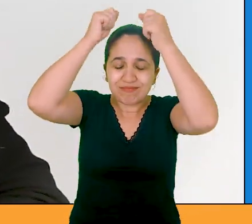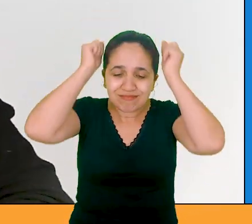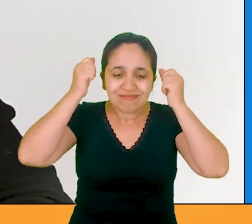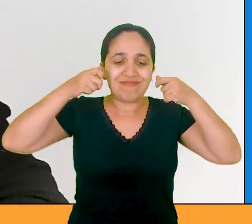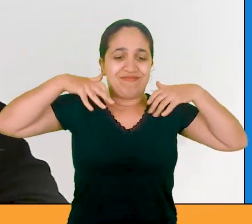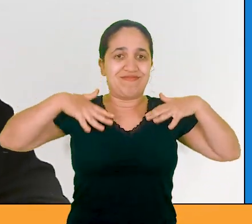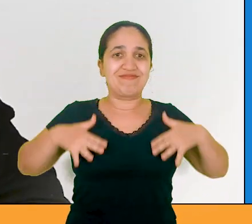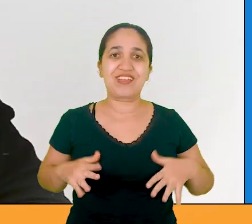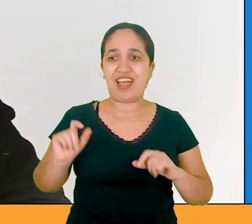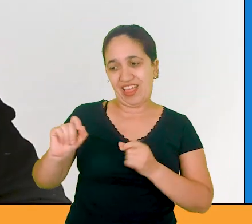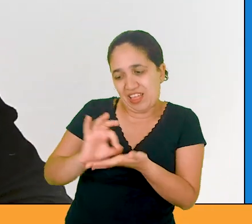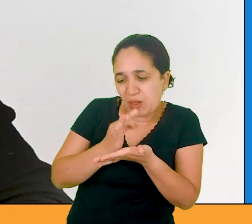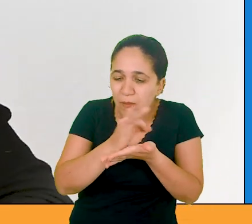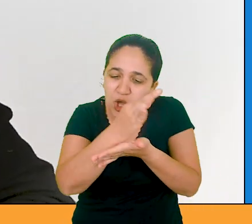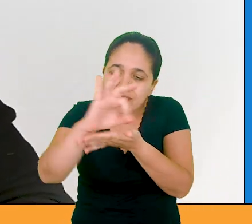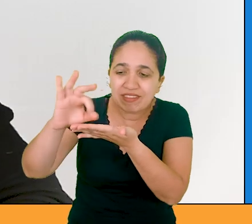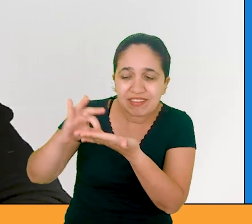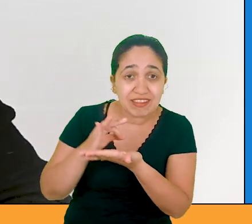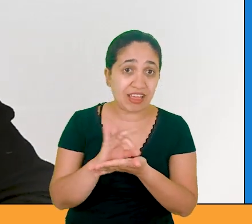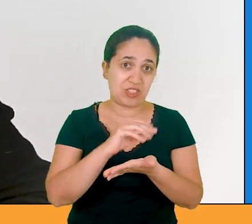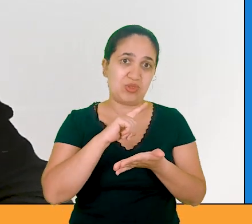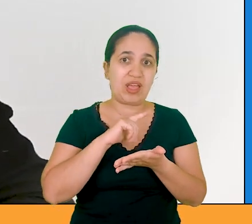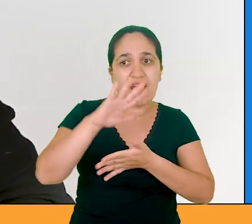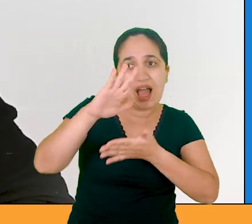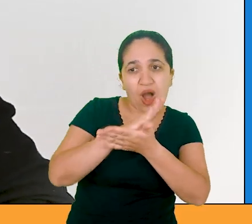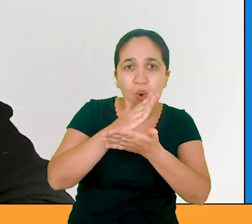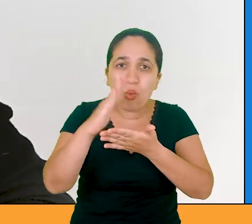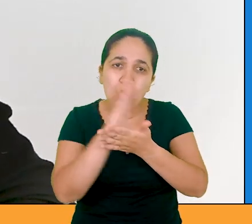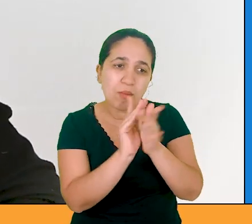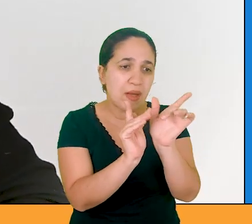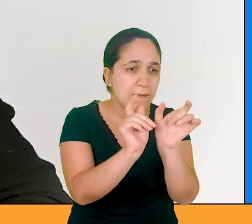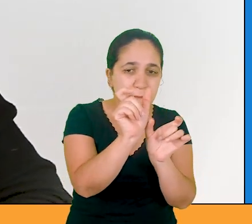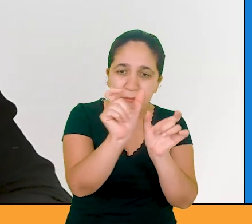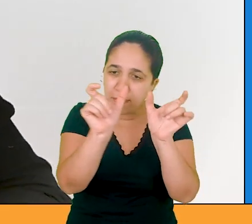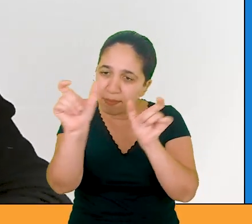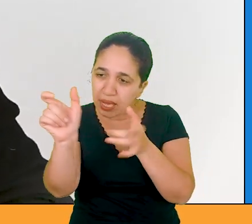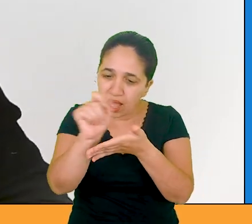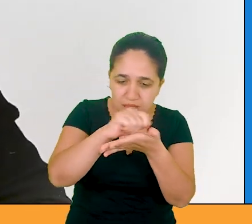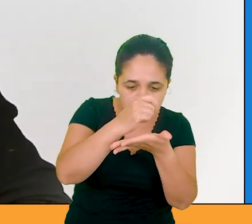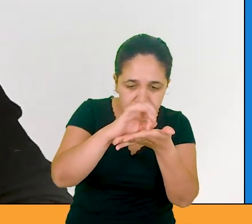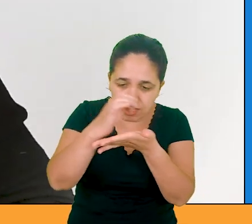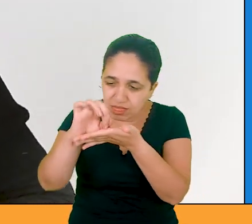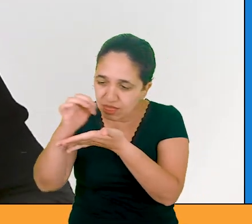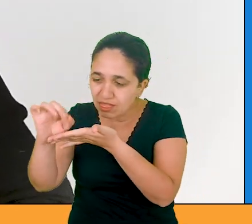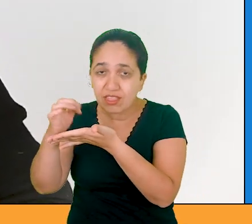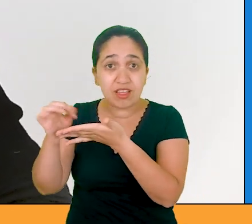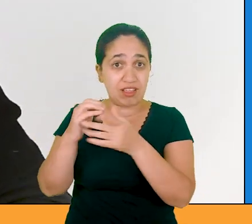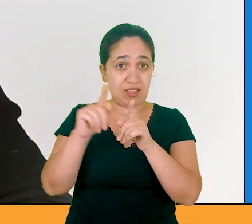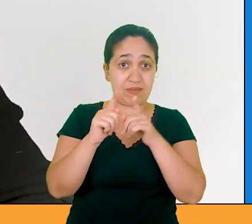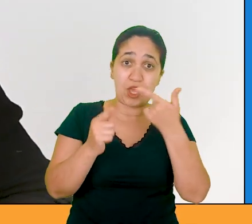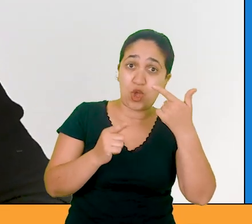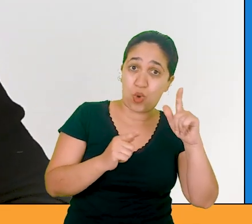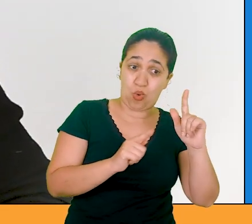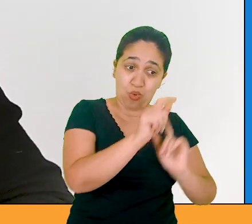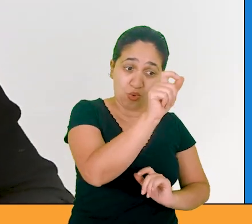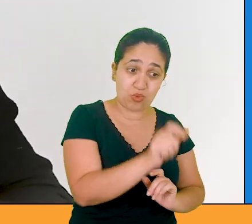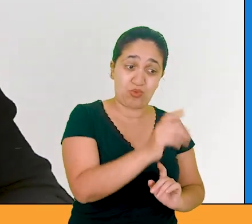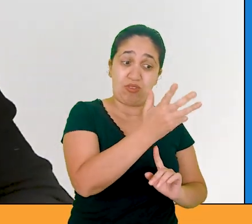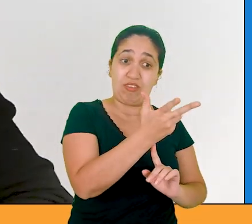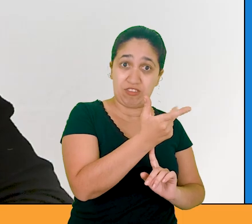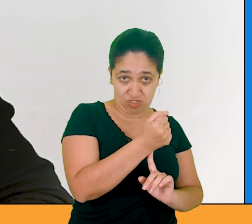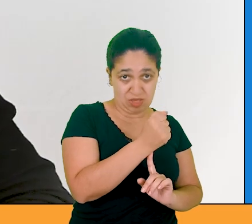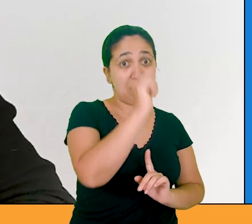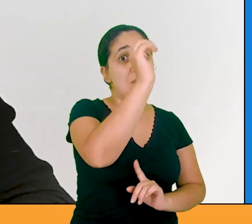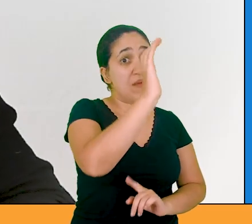Ela também tem bordados, alguns parangolés têm palavras bordadas, e também outro artista